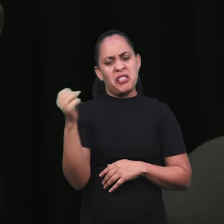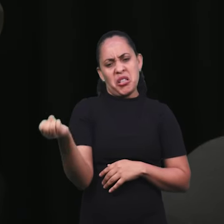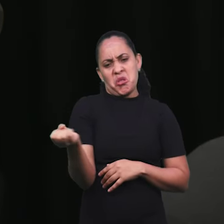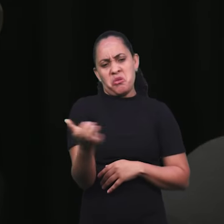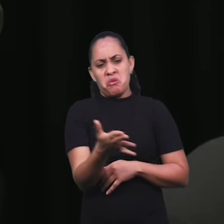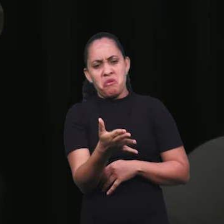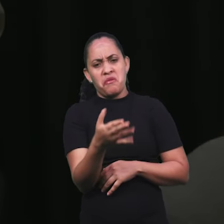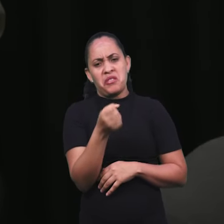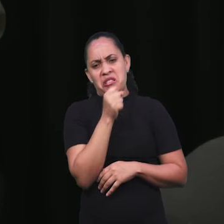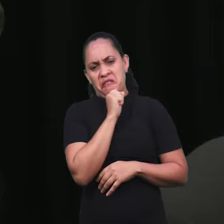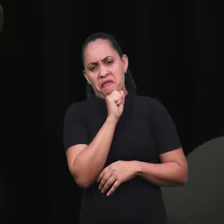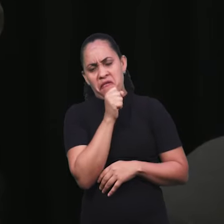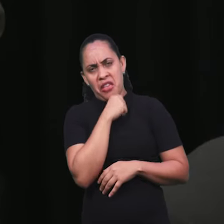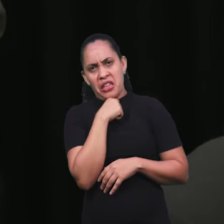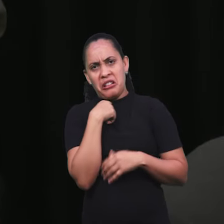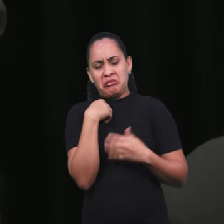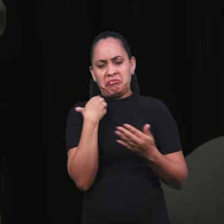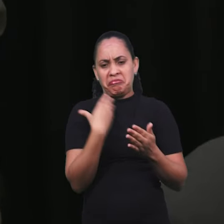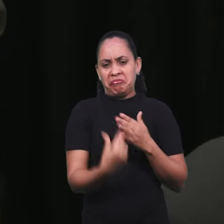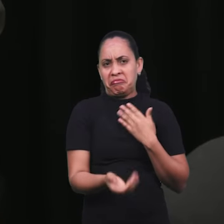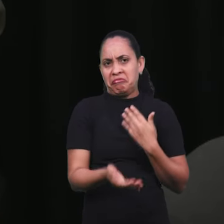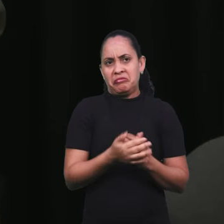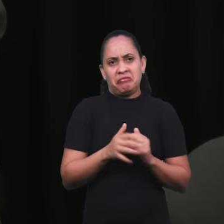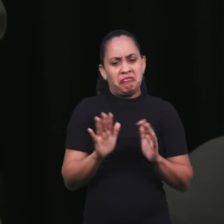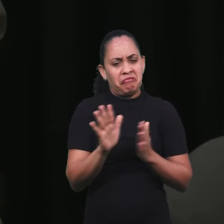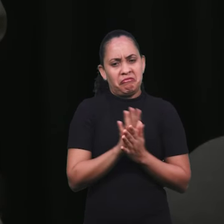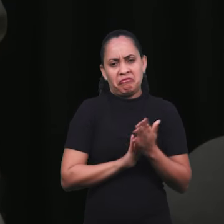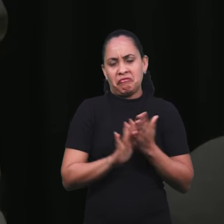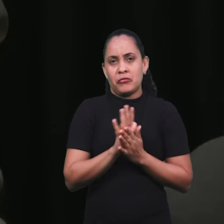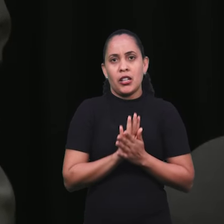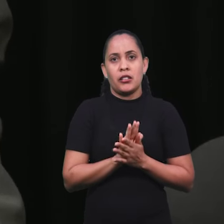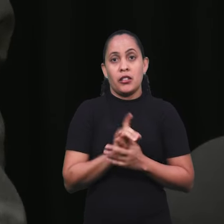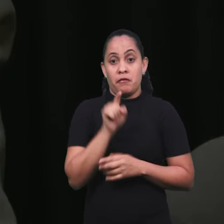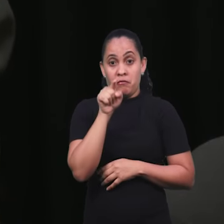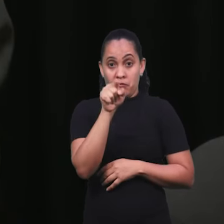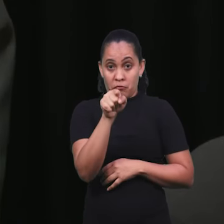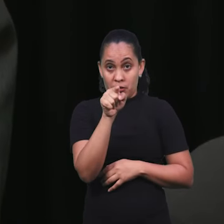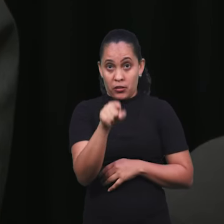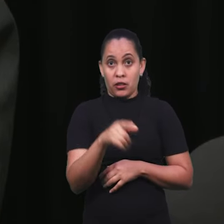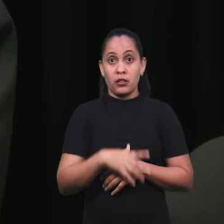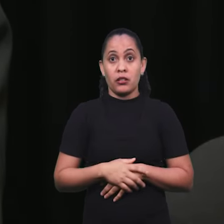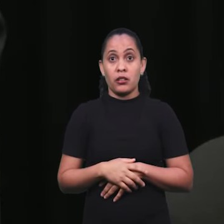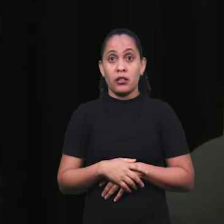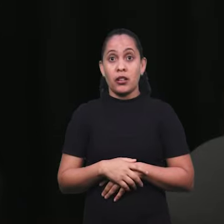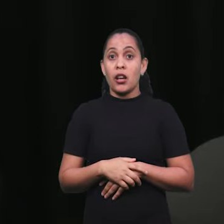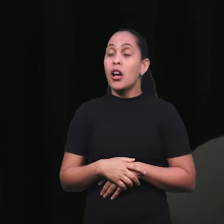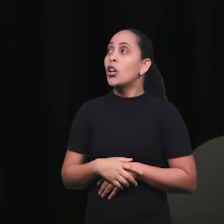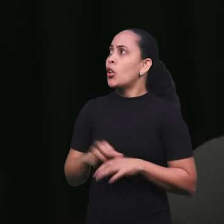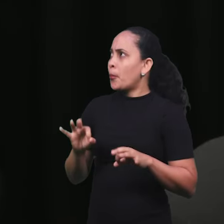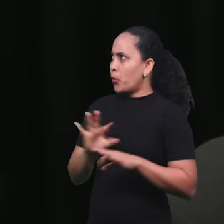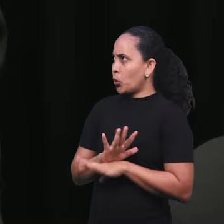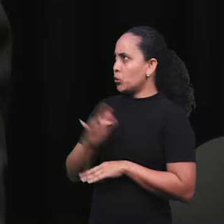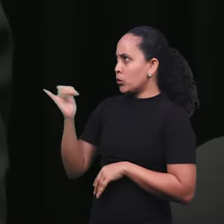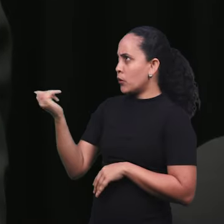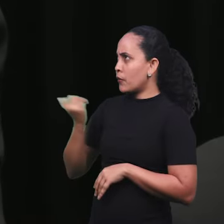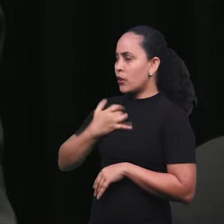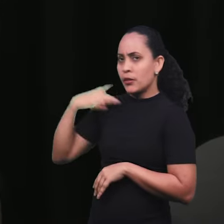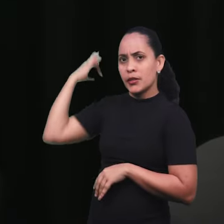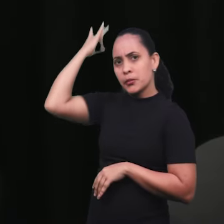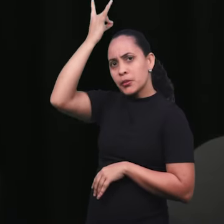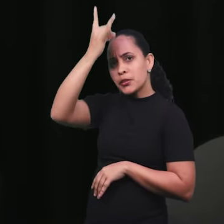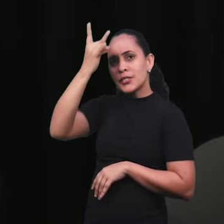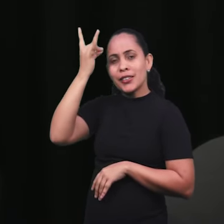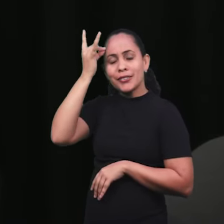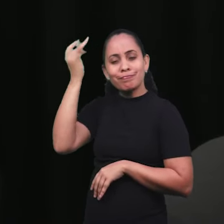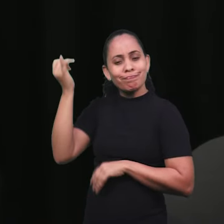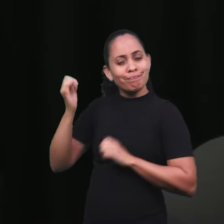precisa saber se você é novo, se você já é idoso, se você... Nada. Se você está falando, fala que o